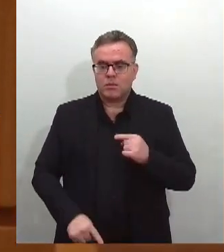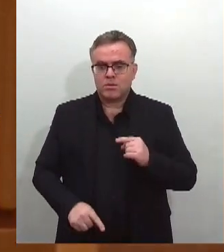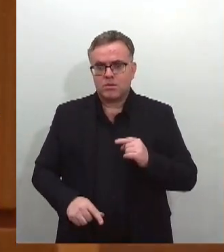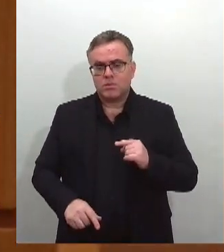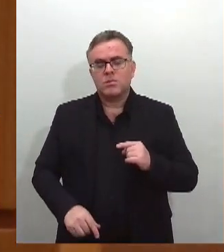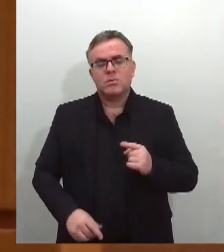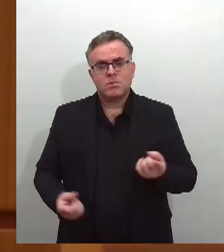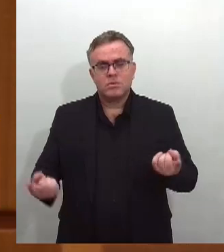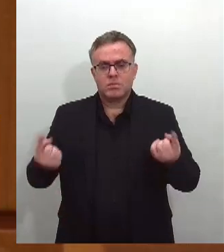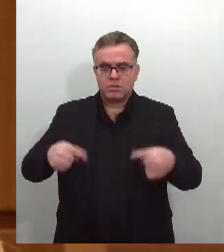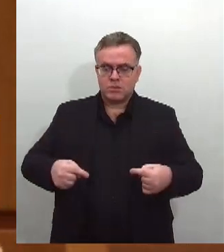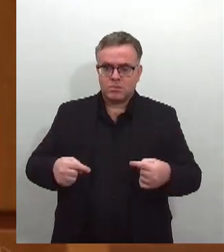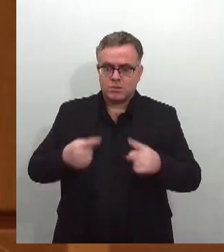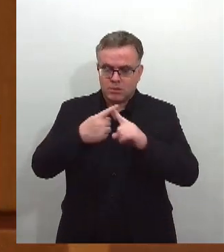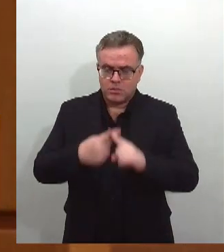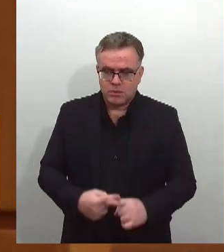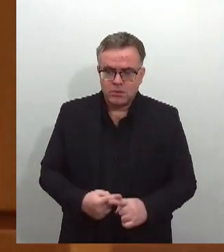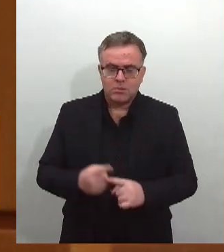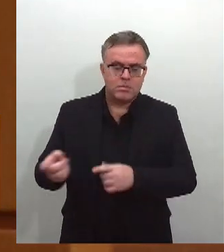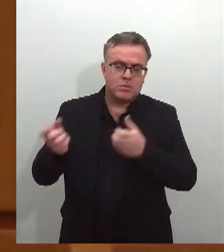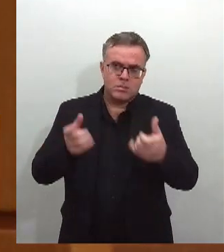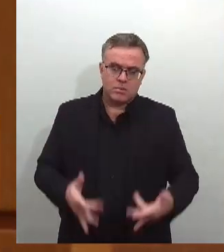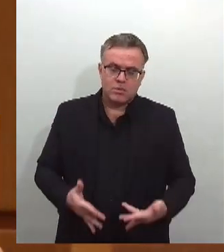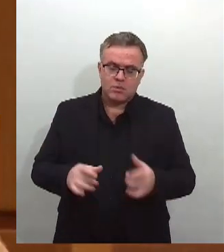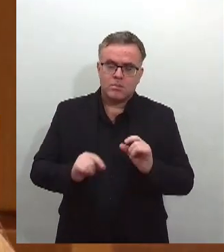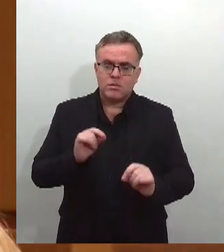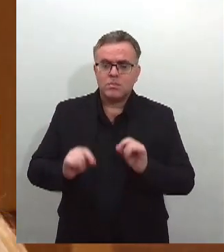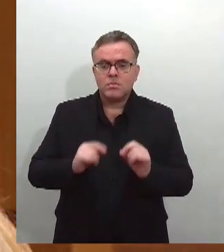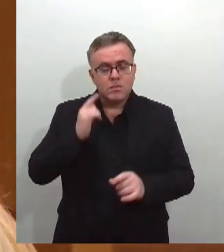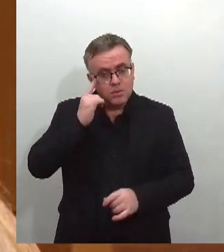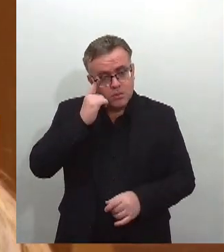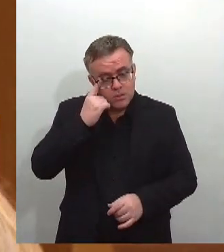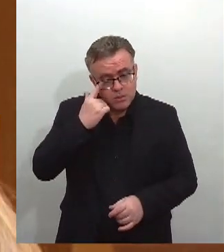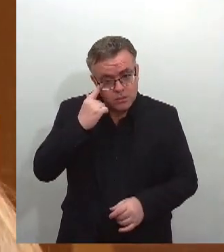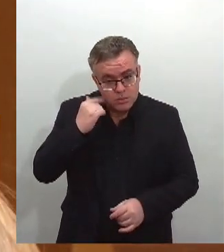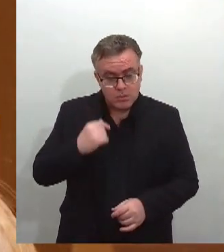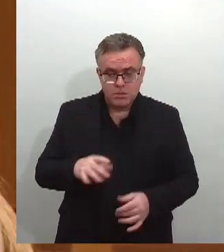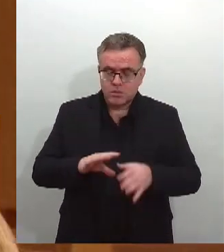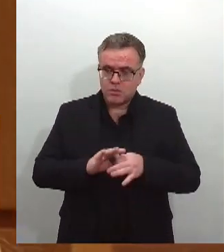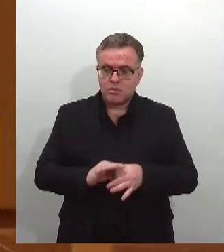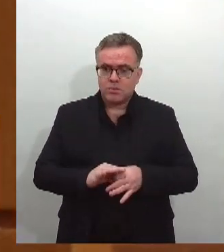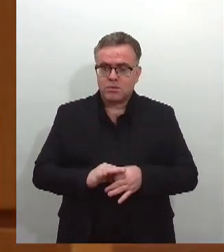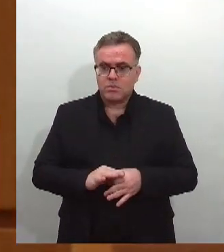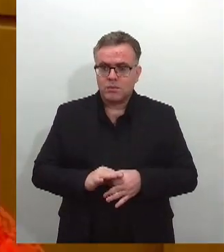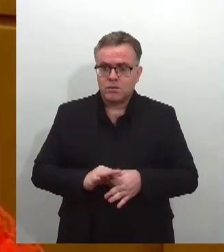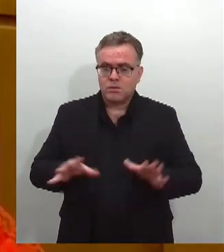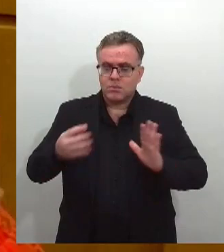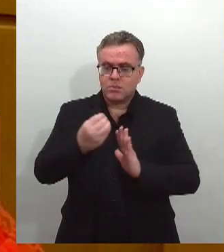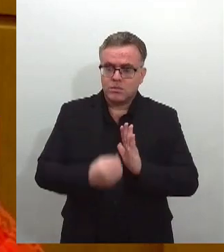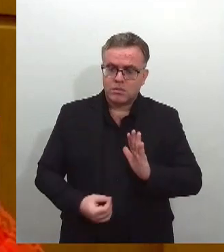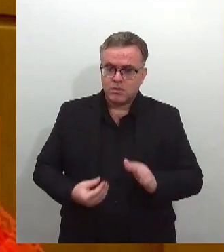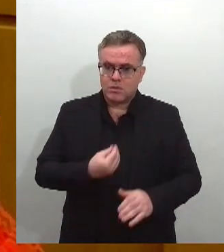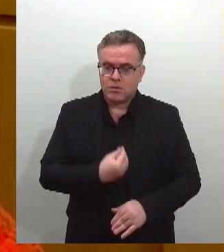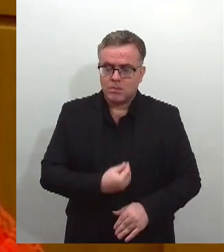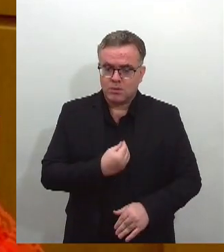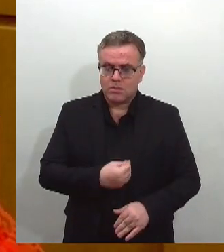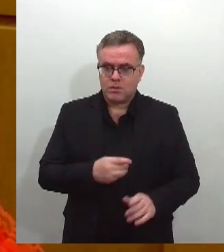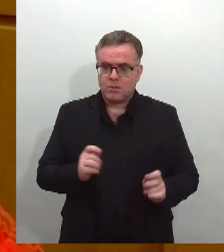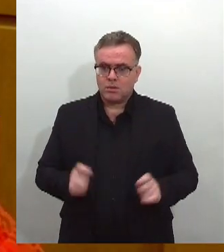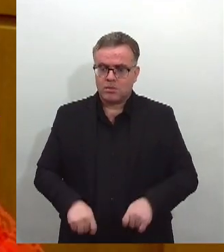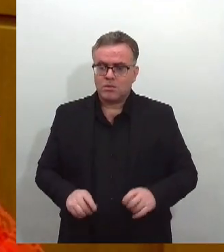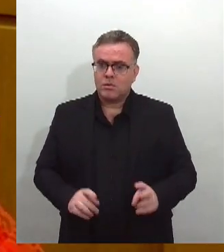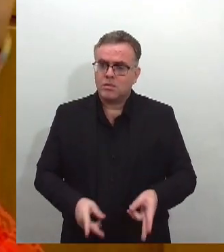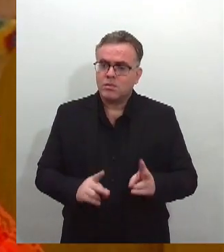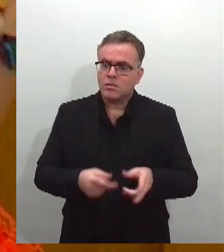A parlamentar explicou que conseguiu eliminar autorizando a adolescente a participar do evento. 90%